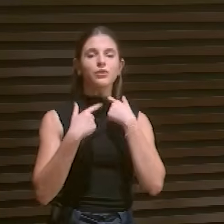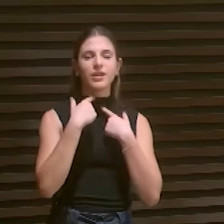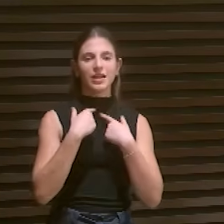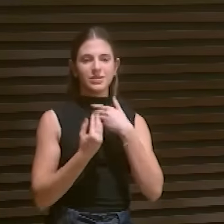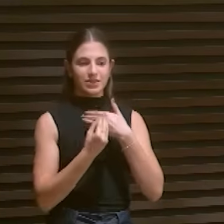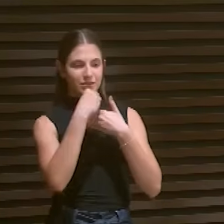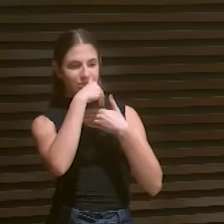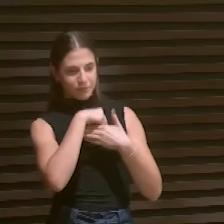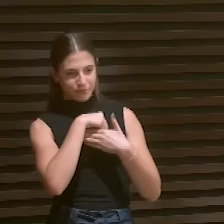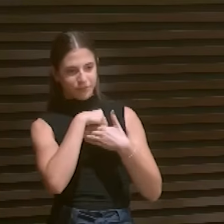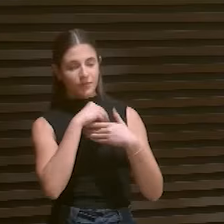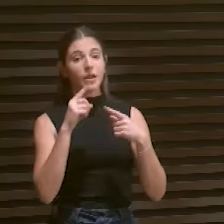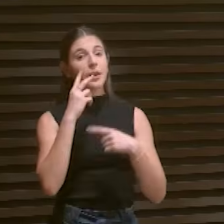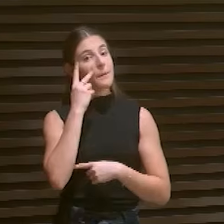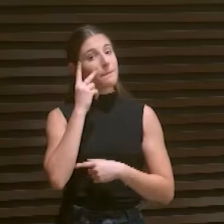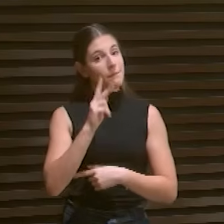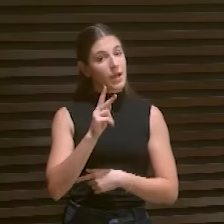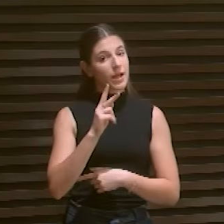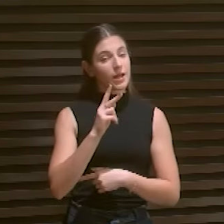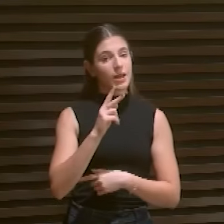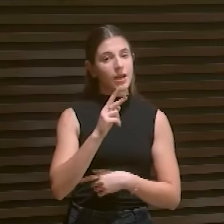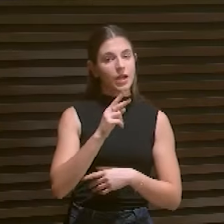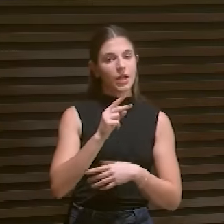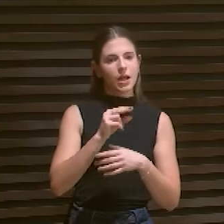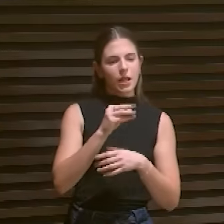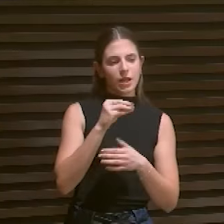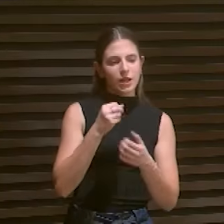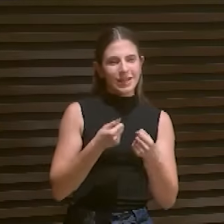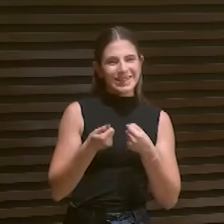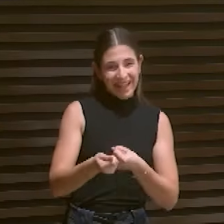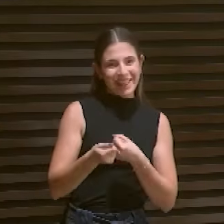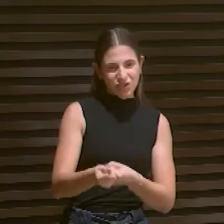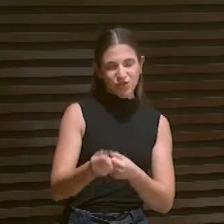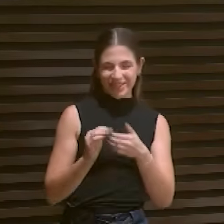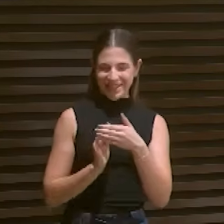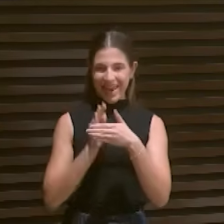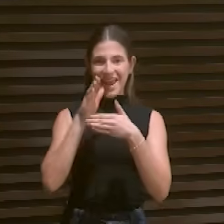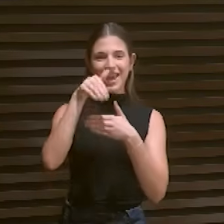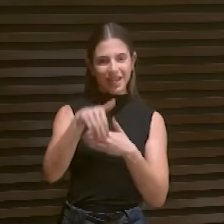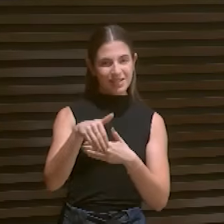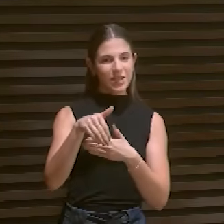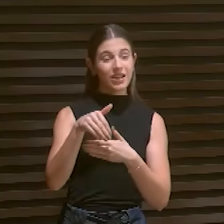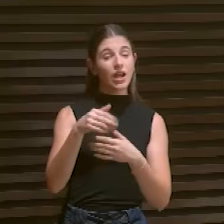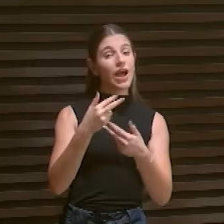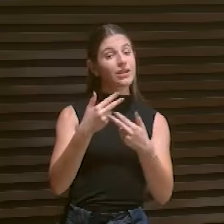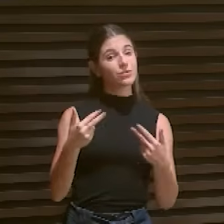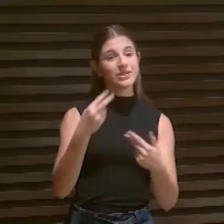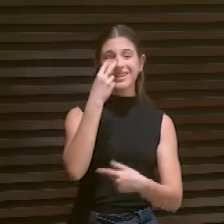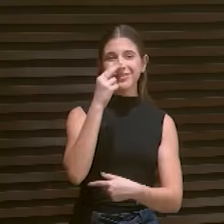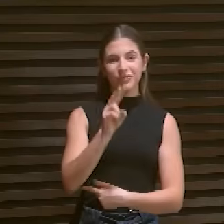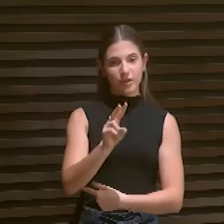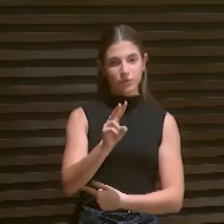desejo da carne, para as tentações externas, aquilo que vemos,